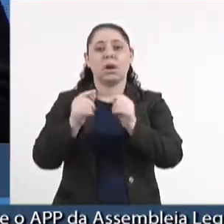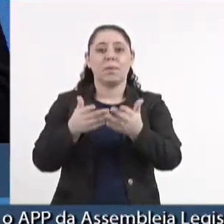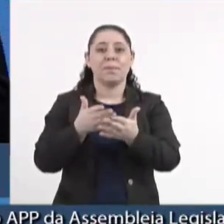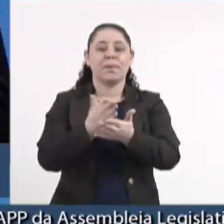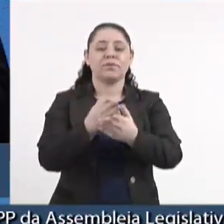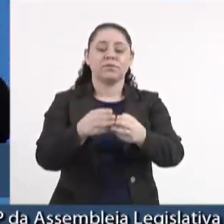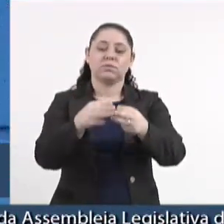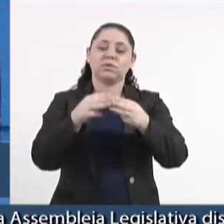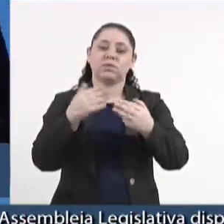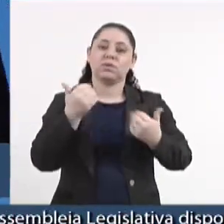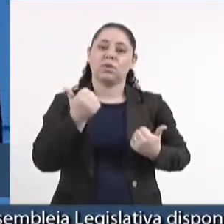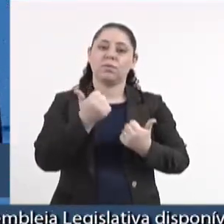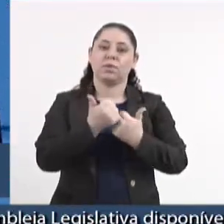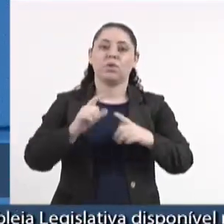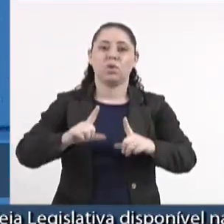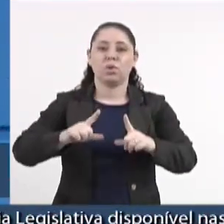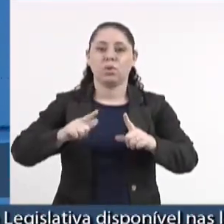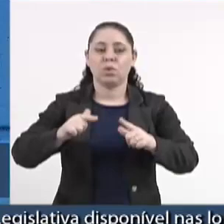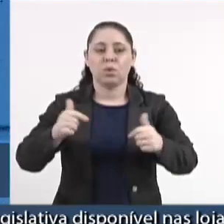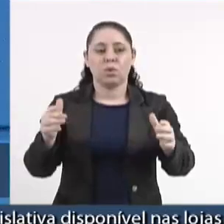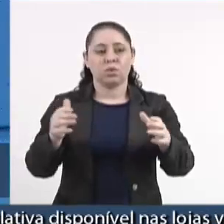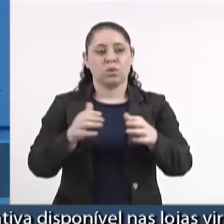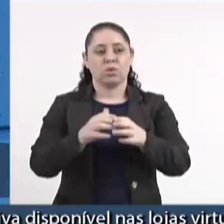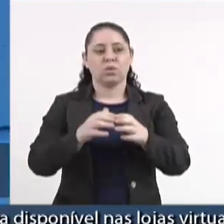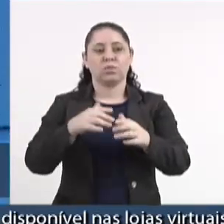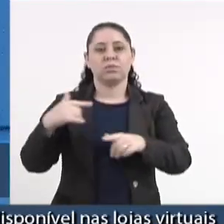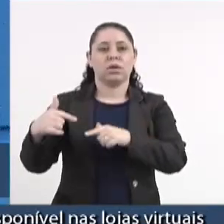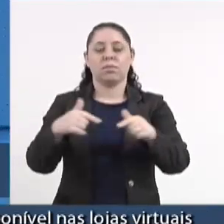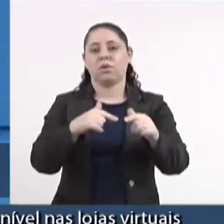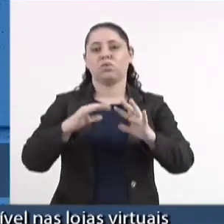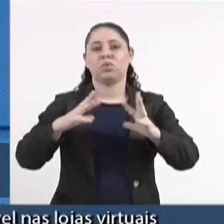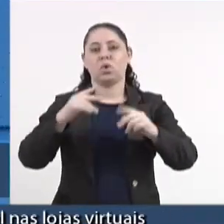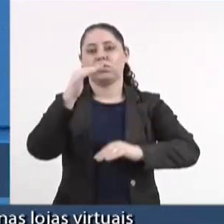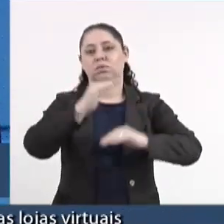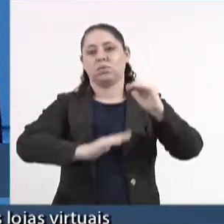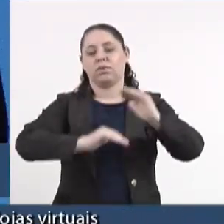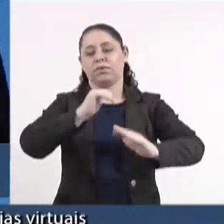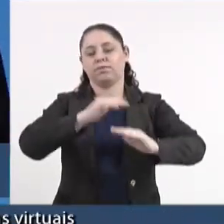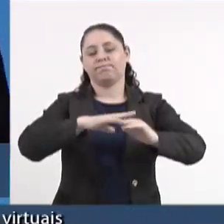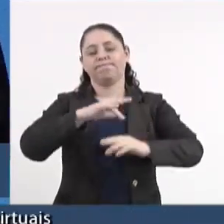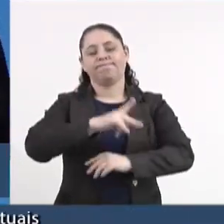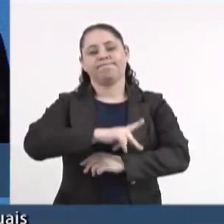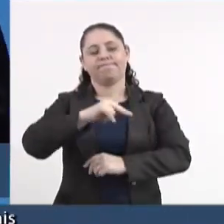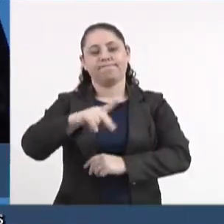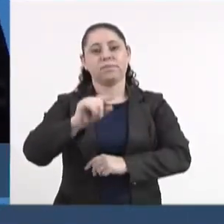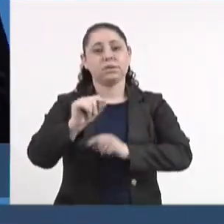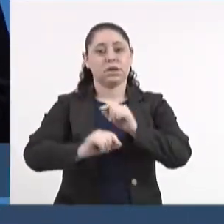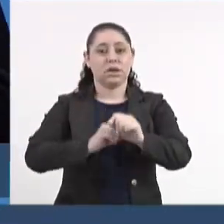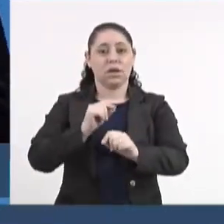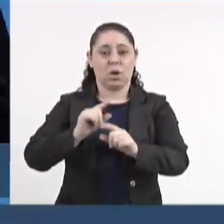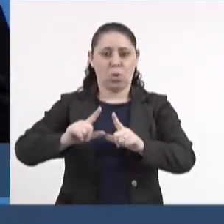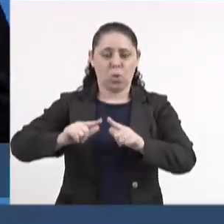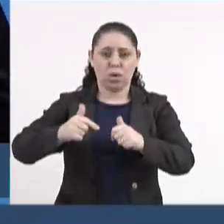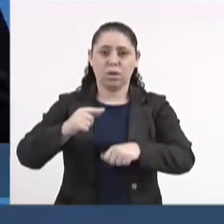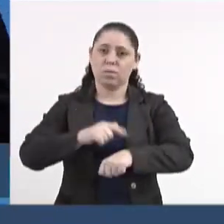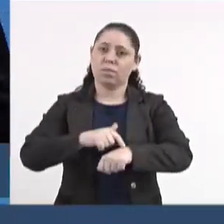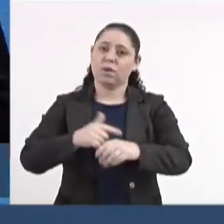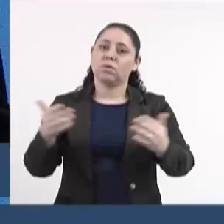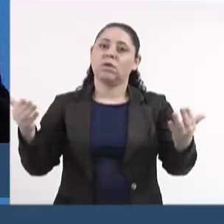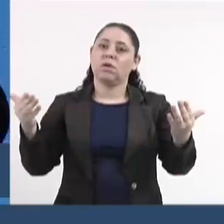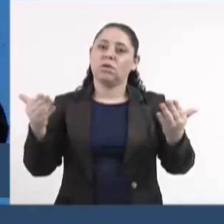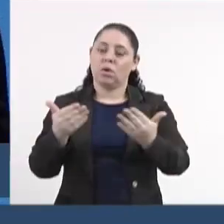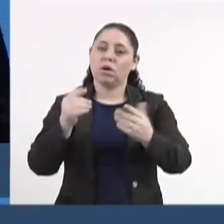essa moção de apoio à luta da classe trabalhadora, né, dos professores e as professoras que estão em luta nesse momento